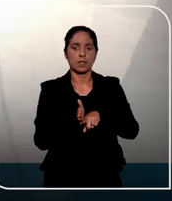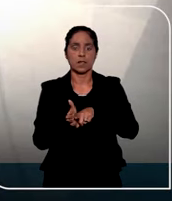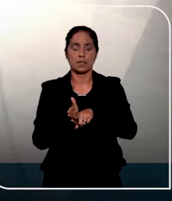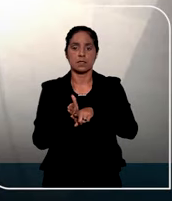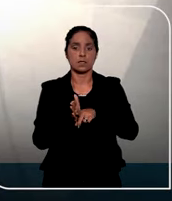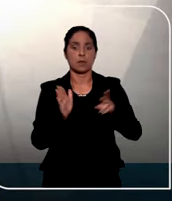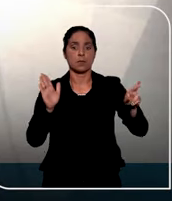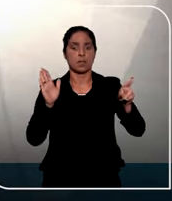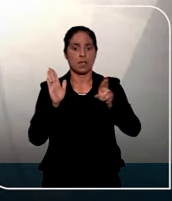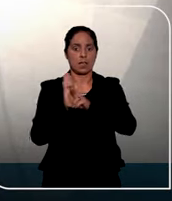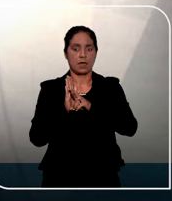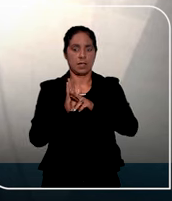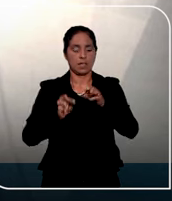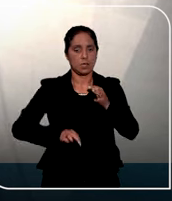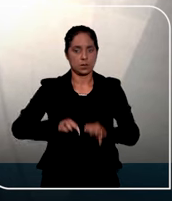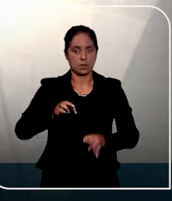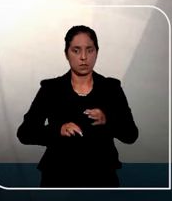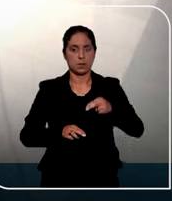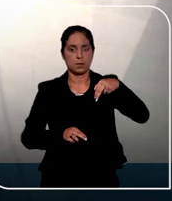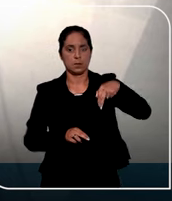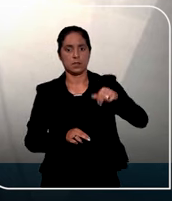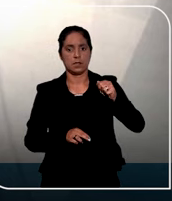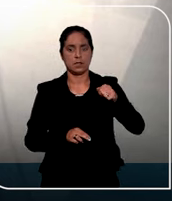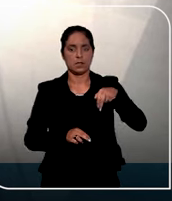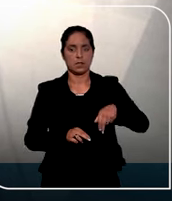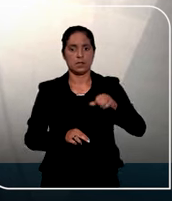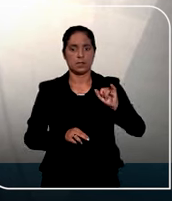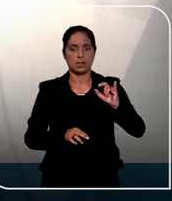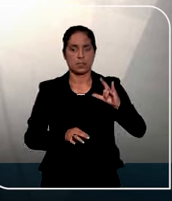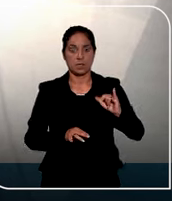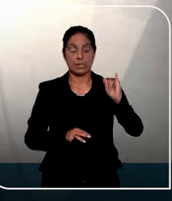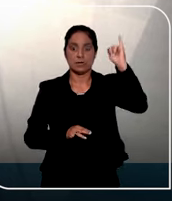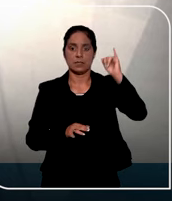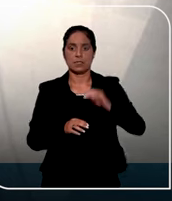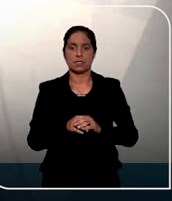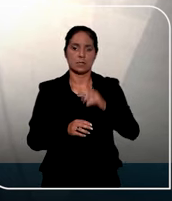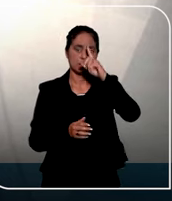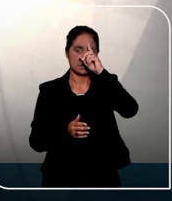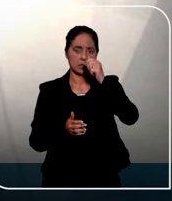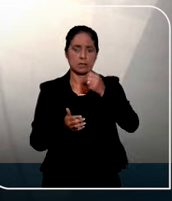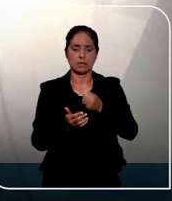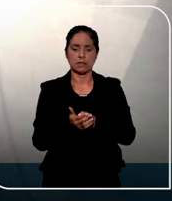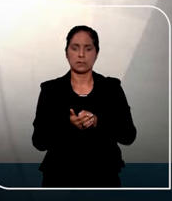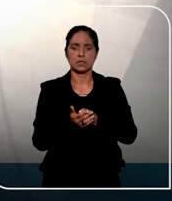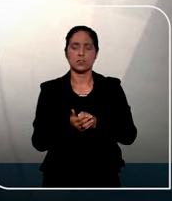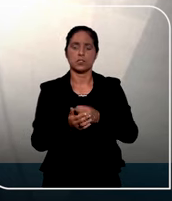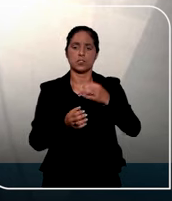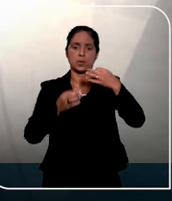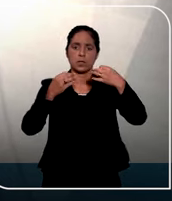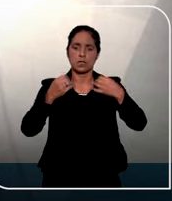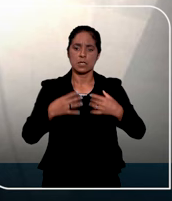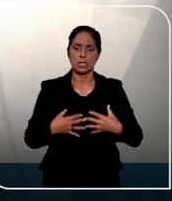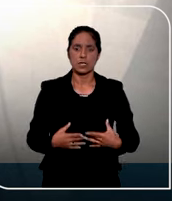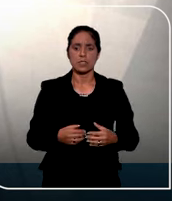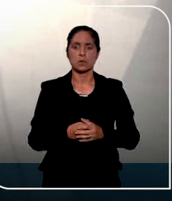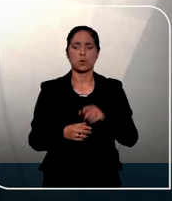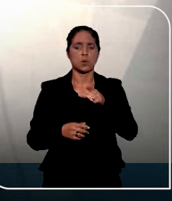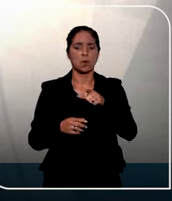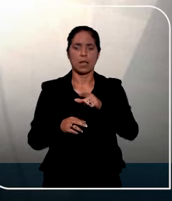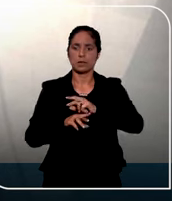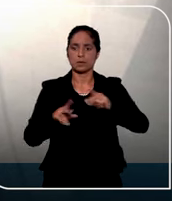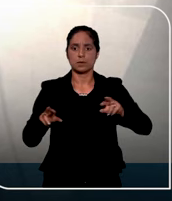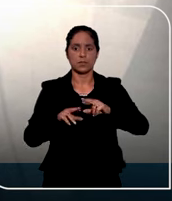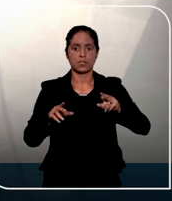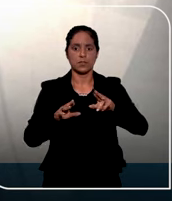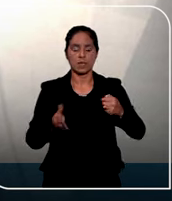STJ a relatora ministra nanc Andri pontuou que a hipoteca judiciária prevista no Código de Processo Civil não